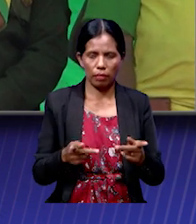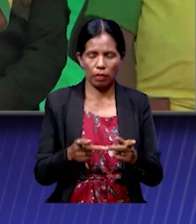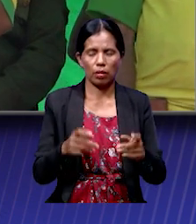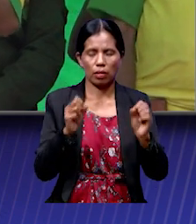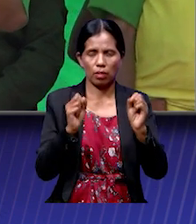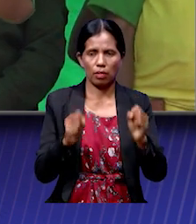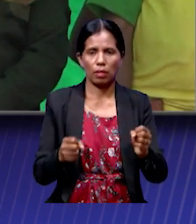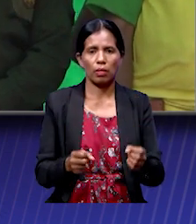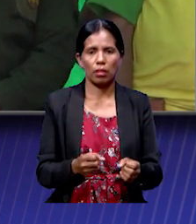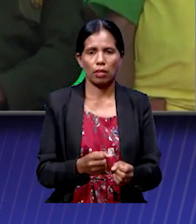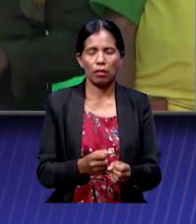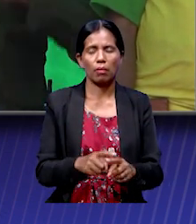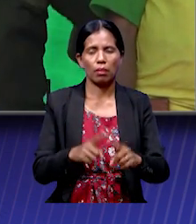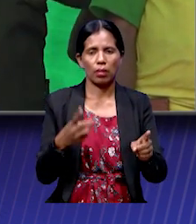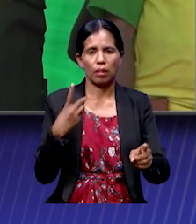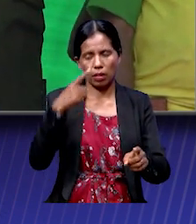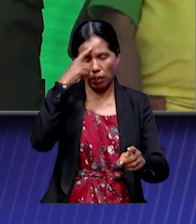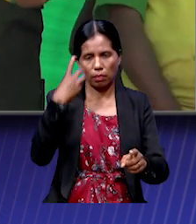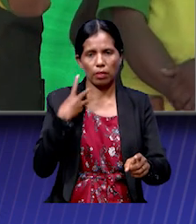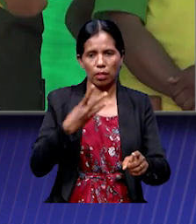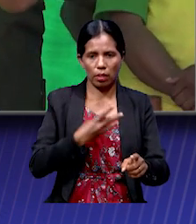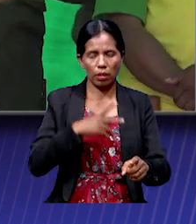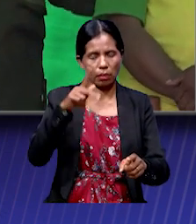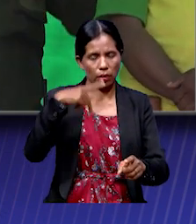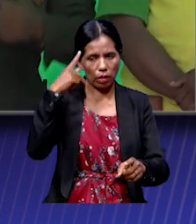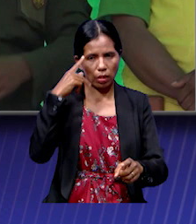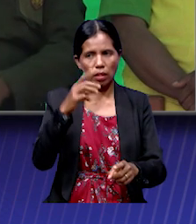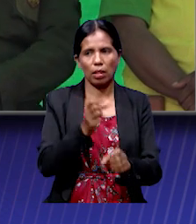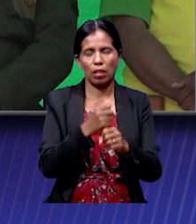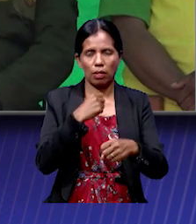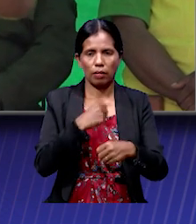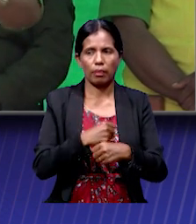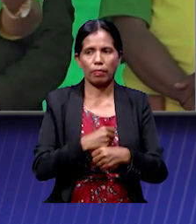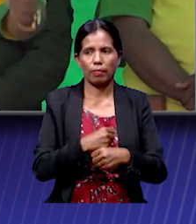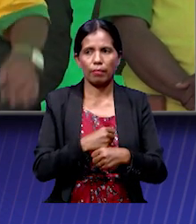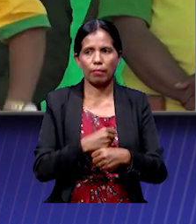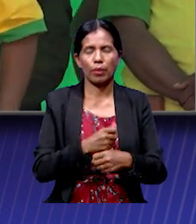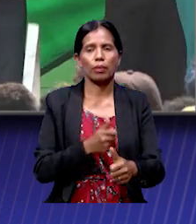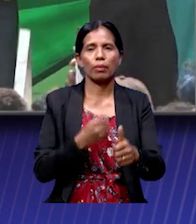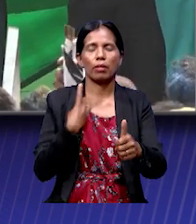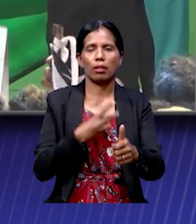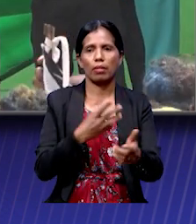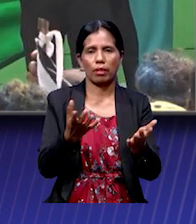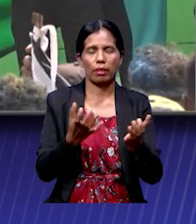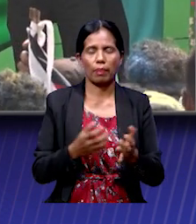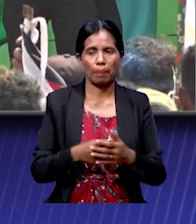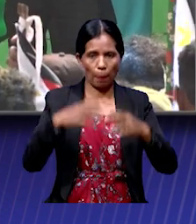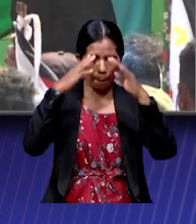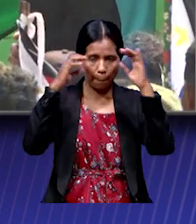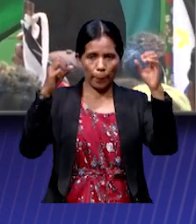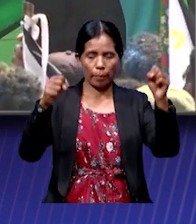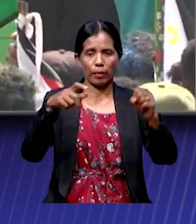competência própria mas bem também ita usa de razão política e halo interferência tu irita nem a cara. Presidente